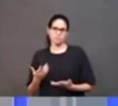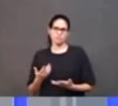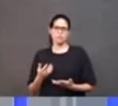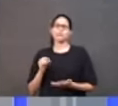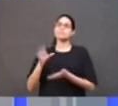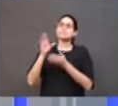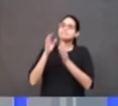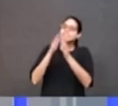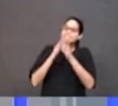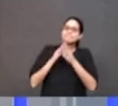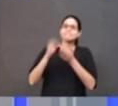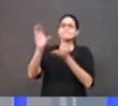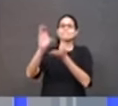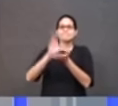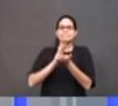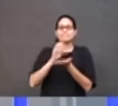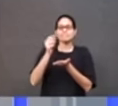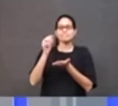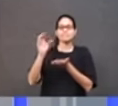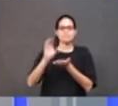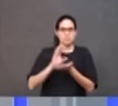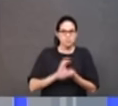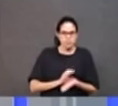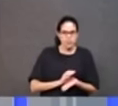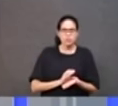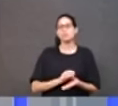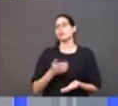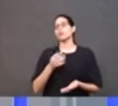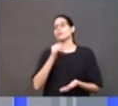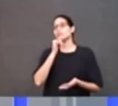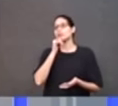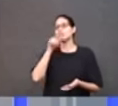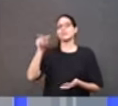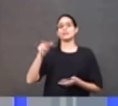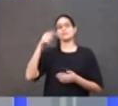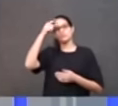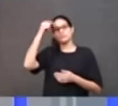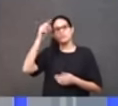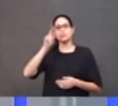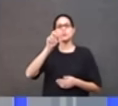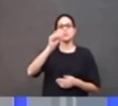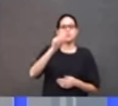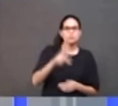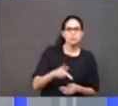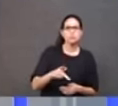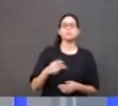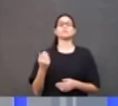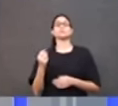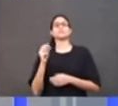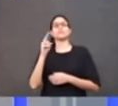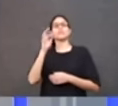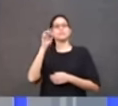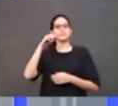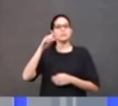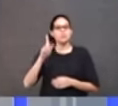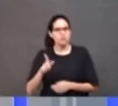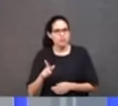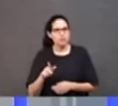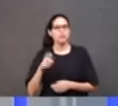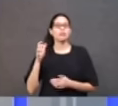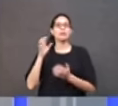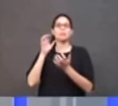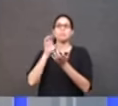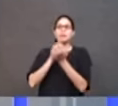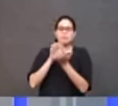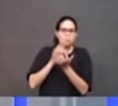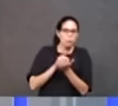universidades de excelência no Brasil, como é o caso da Universidade de São Paulo, o FMG, o Federal do Rio Grande do Sul, o Federal de Pernambuco, entre